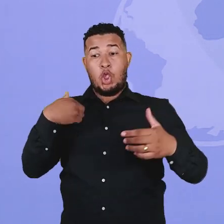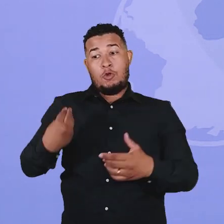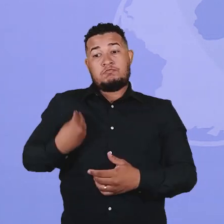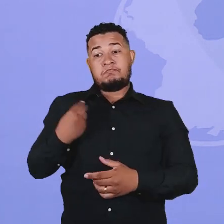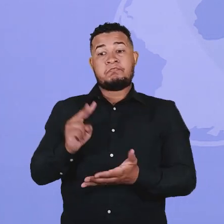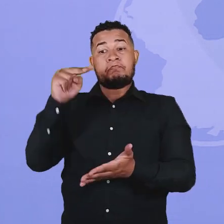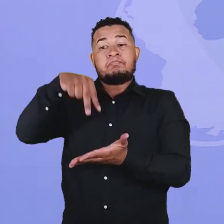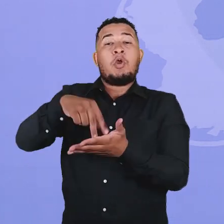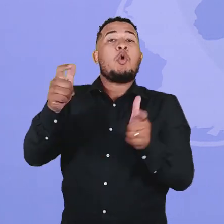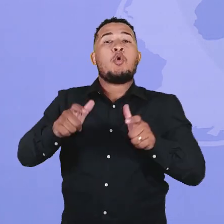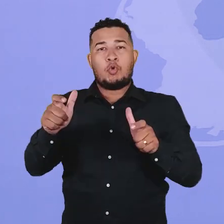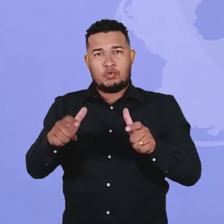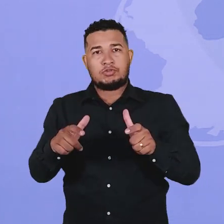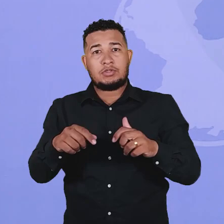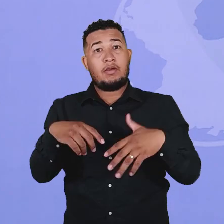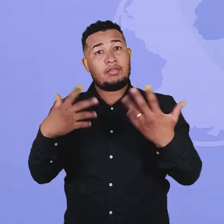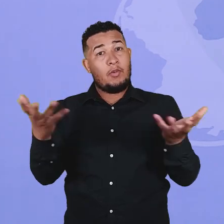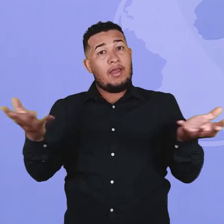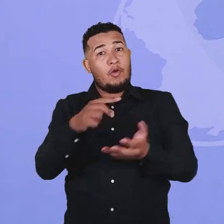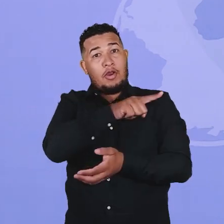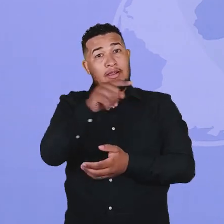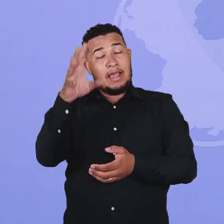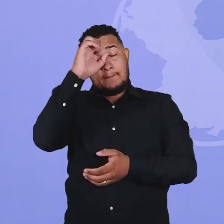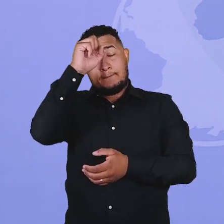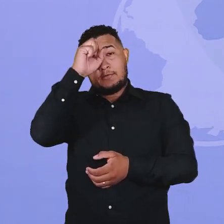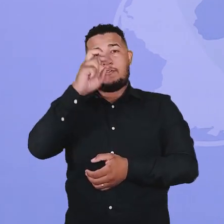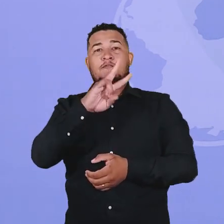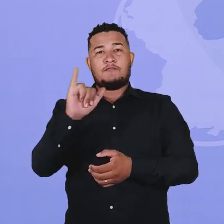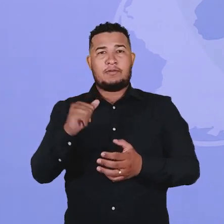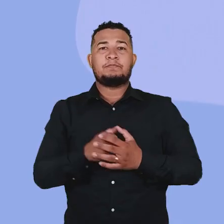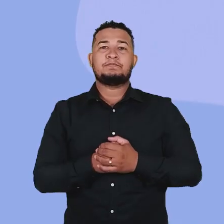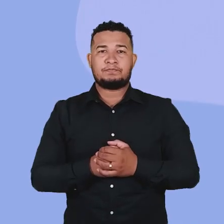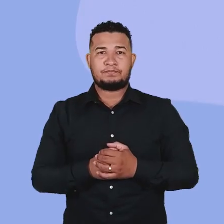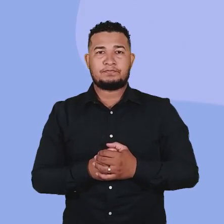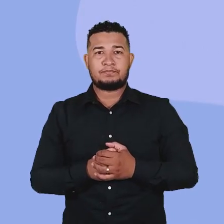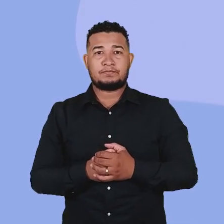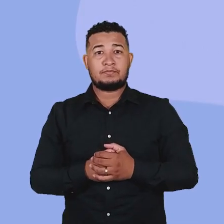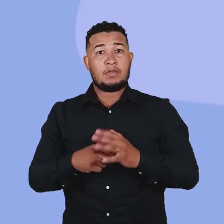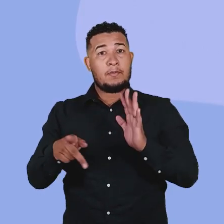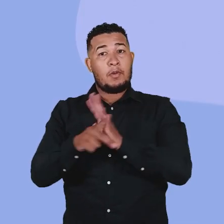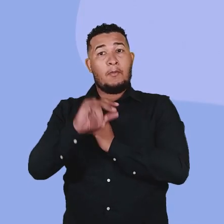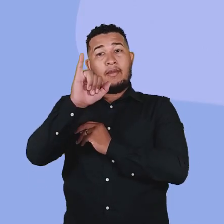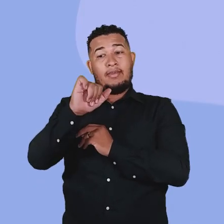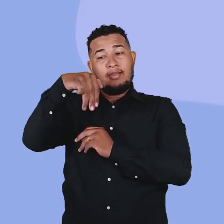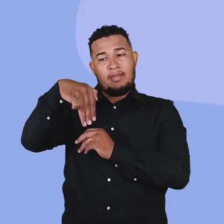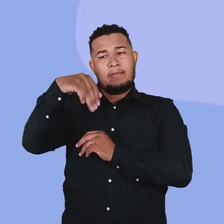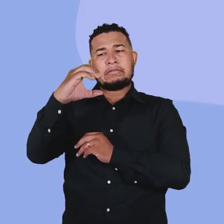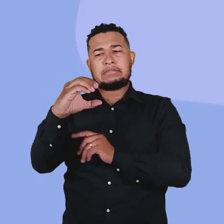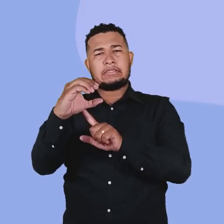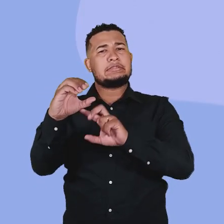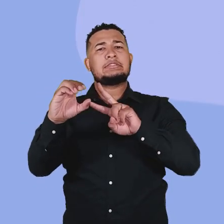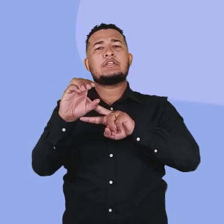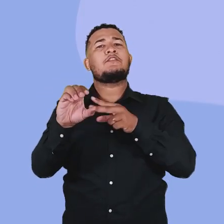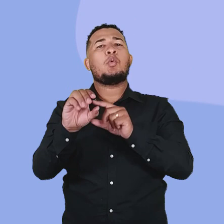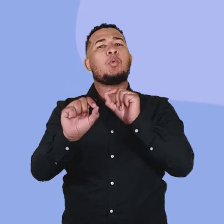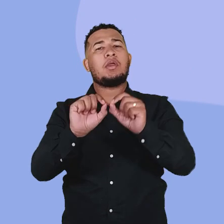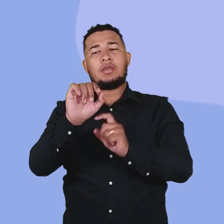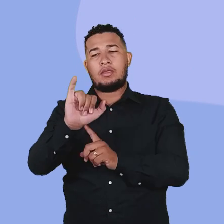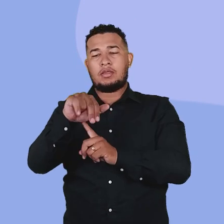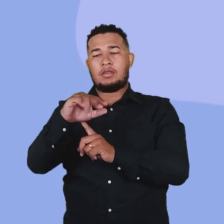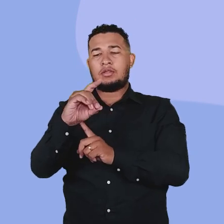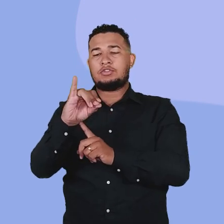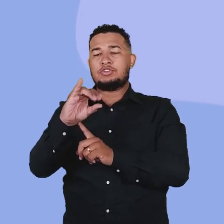você trouxe. Então agora você vai aprender um pouco sobre isso. Vamos para os slides. E o índice de massa corporal, o